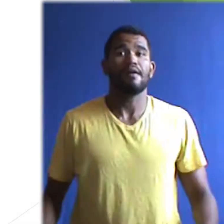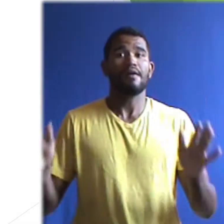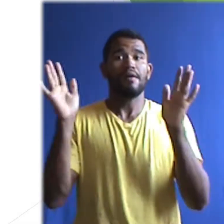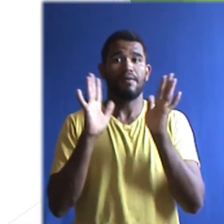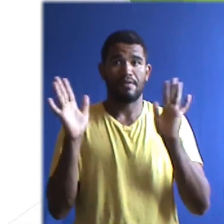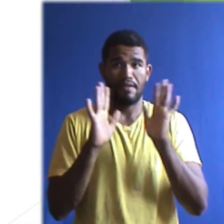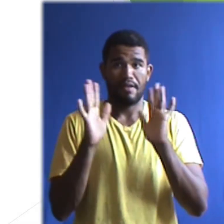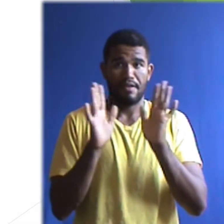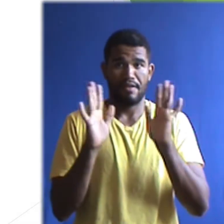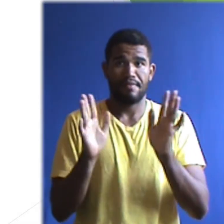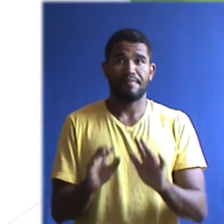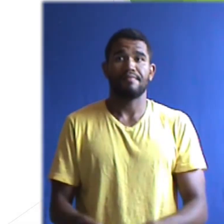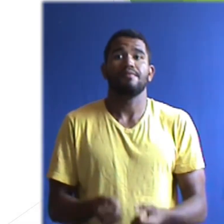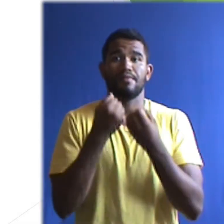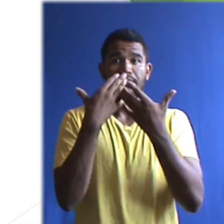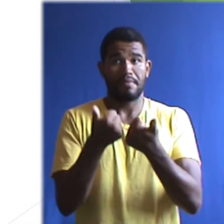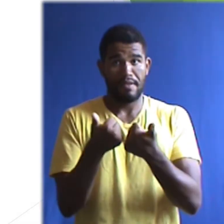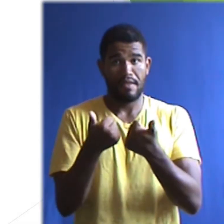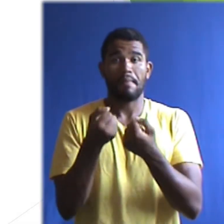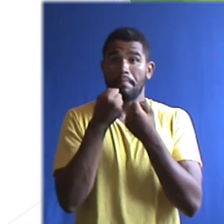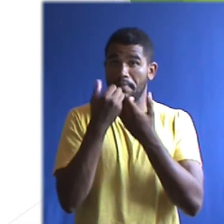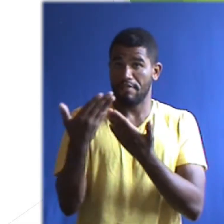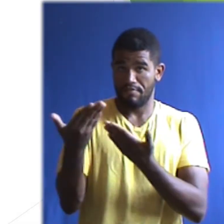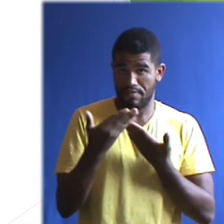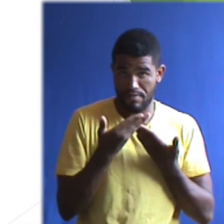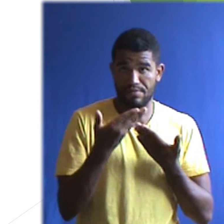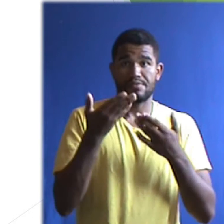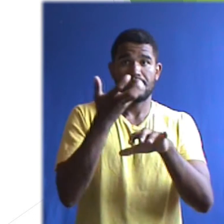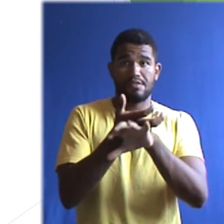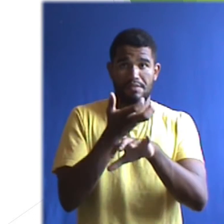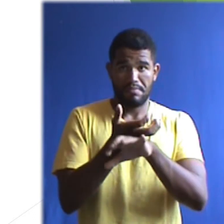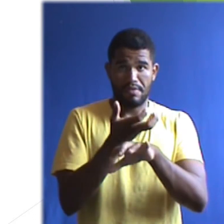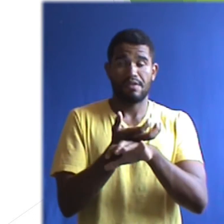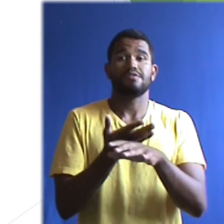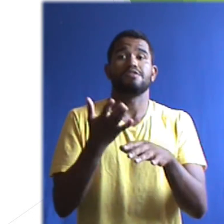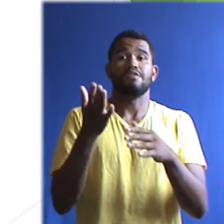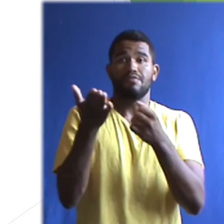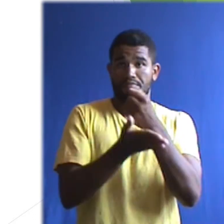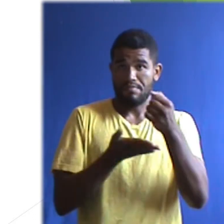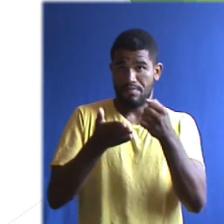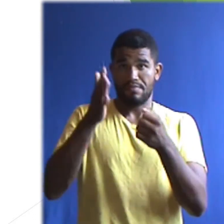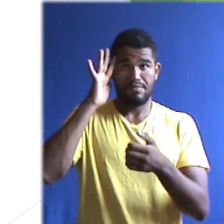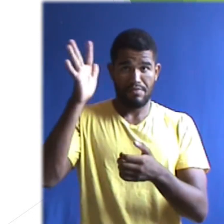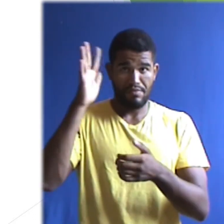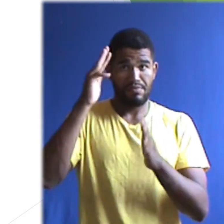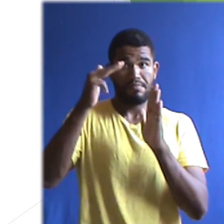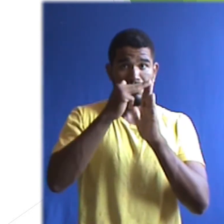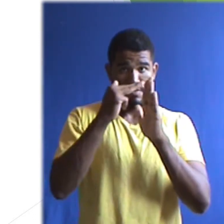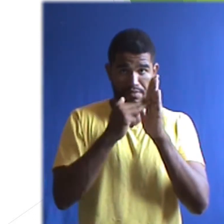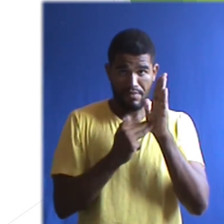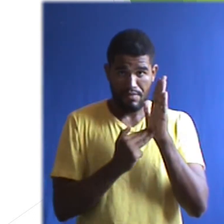Olá pessoal, tudo bem? Seja bem-vinda à nossa aula introdutória da disciplina de